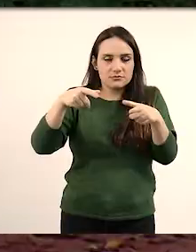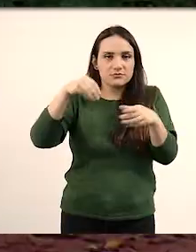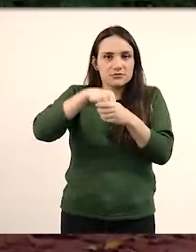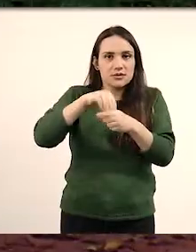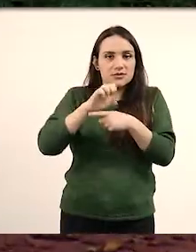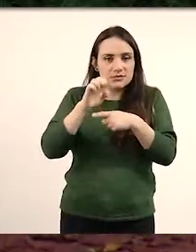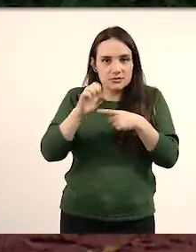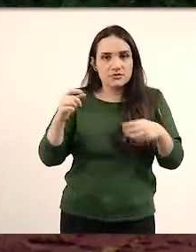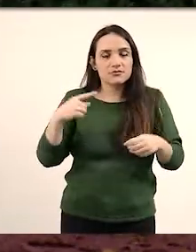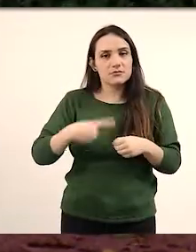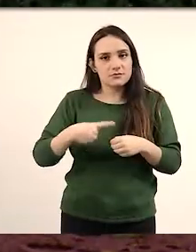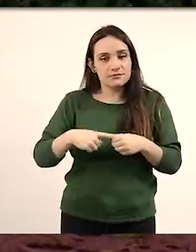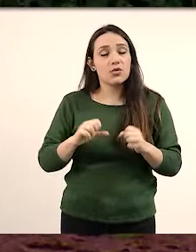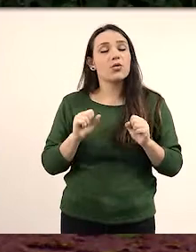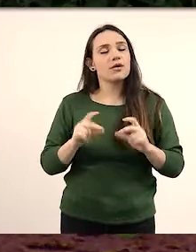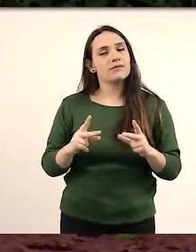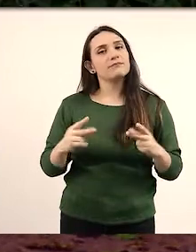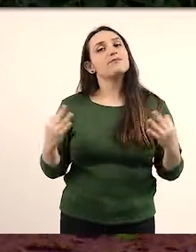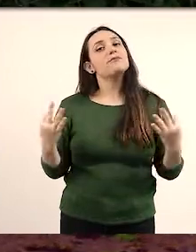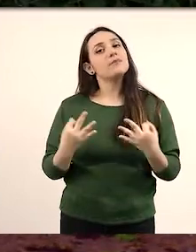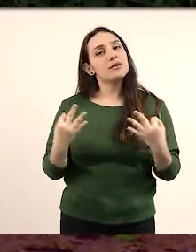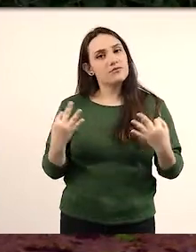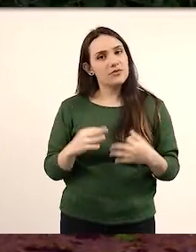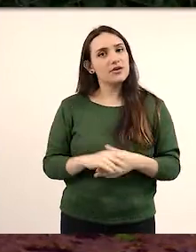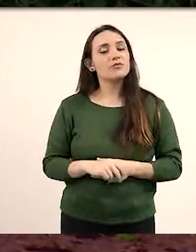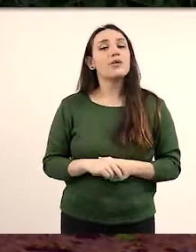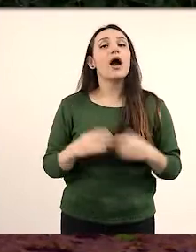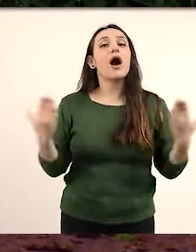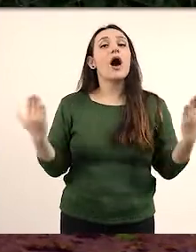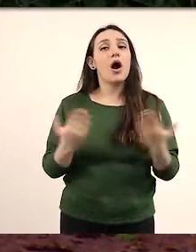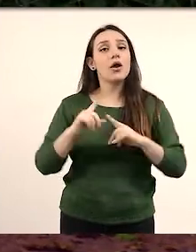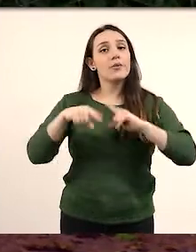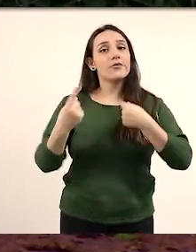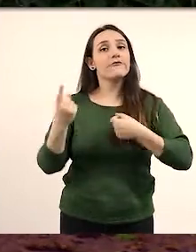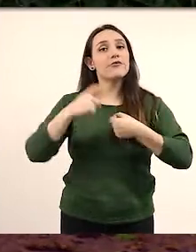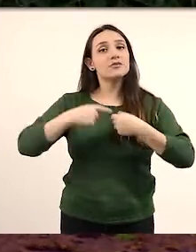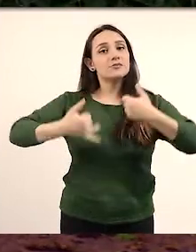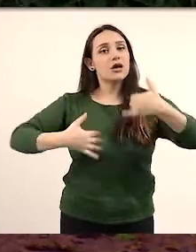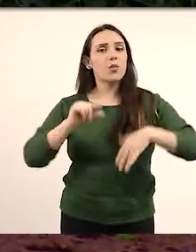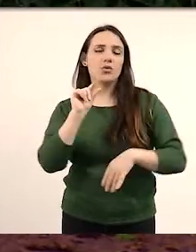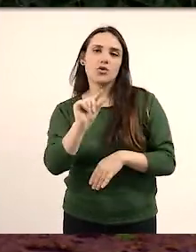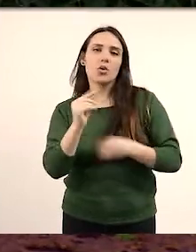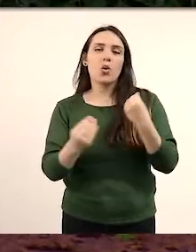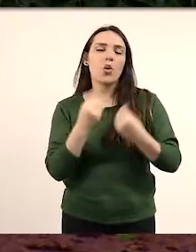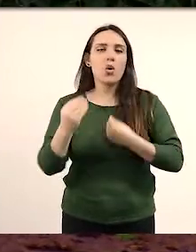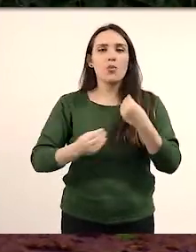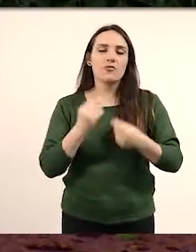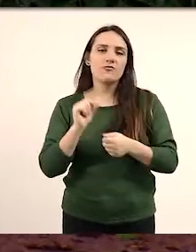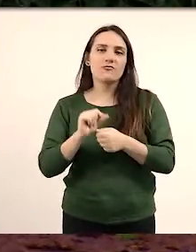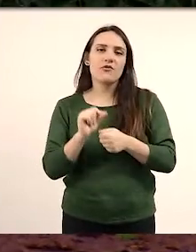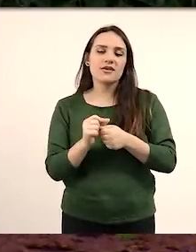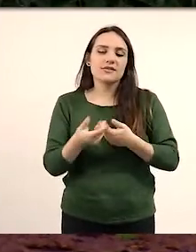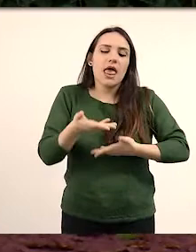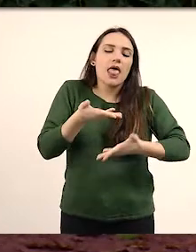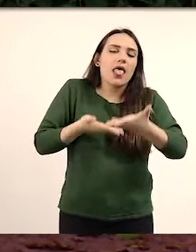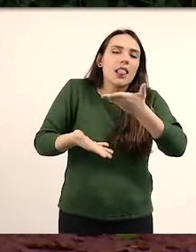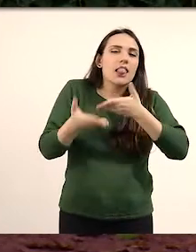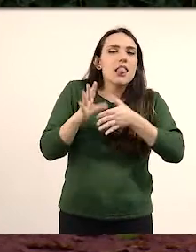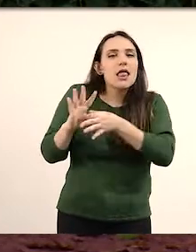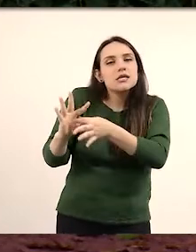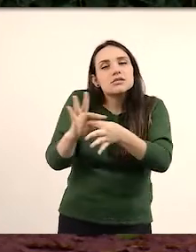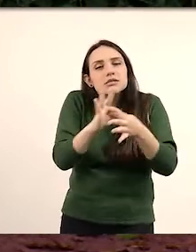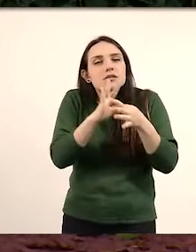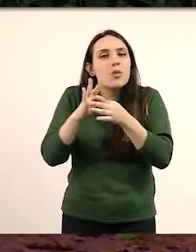cooperação. Perfeito. A gente vai ficando por aqui no primeiro bloco. Eu volto daqui a pouco para falar com o Marco mais um pouco sobre essa natureza aí da